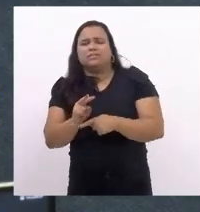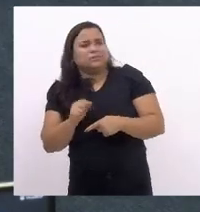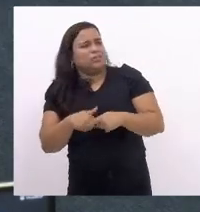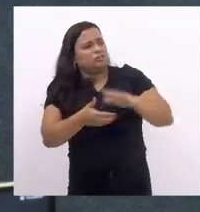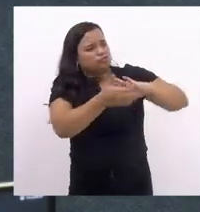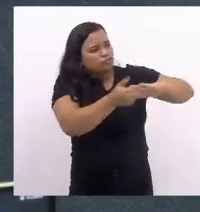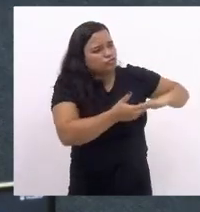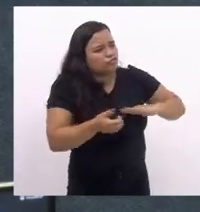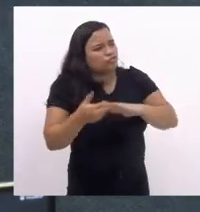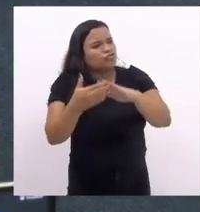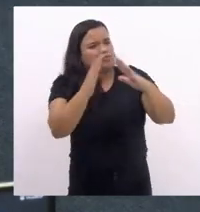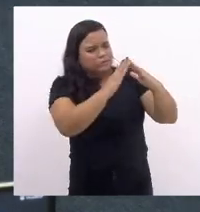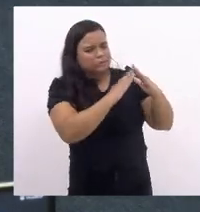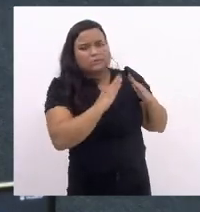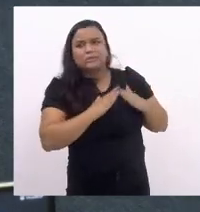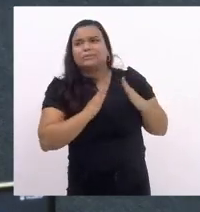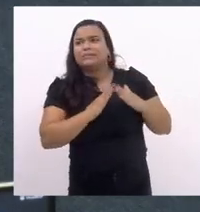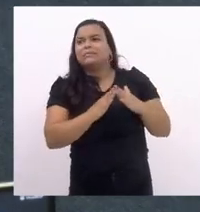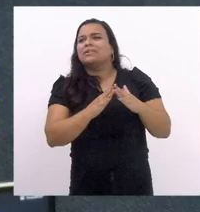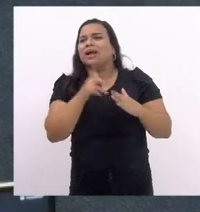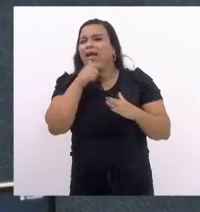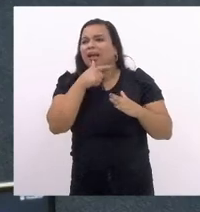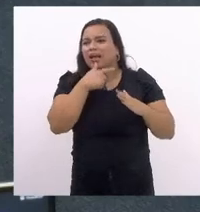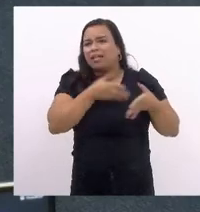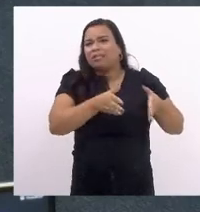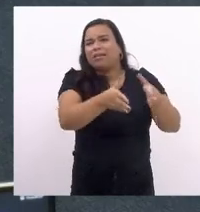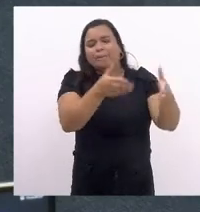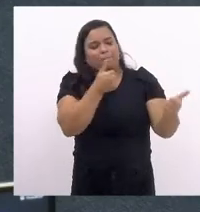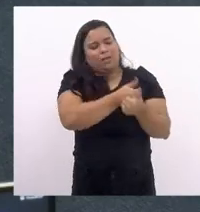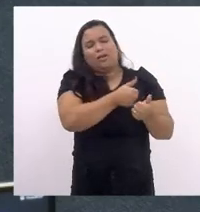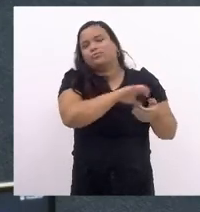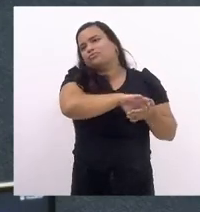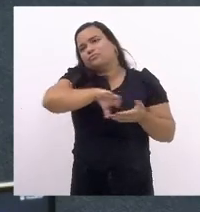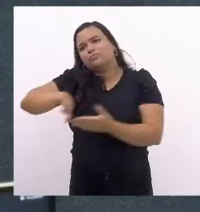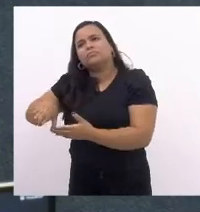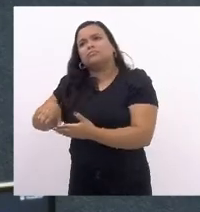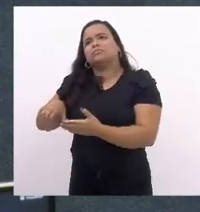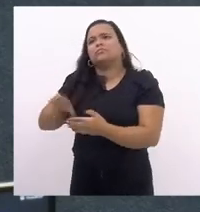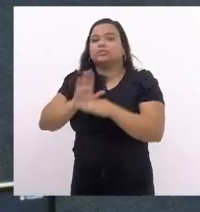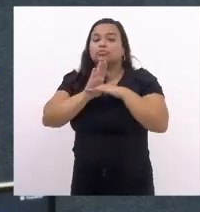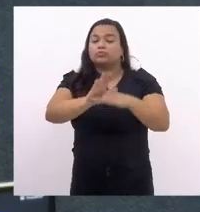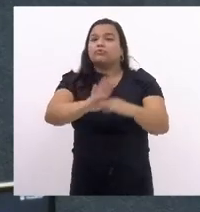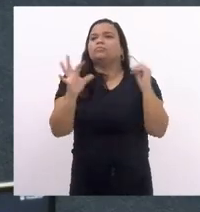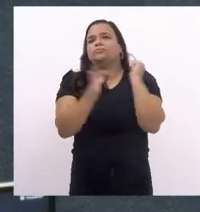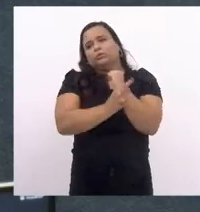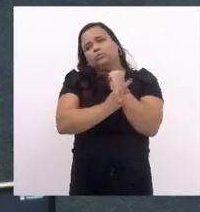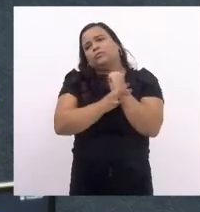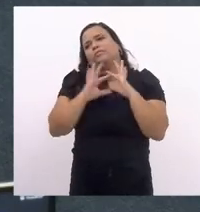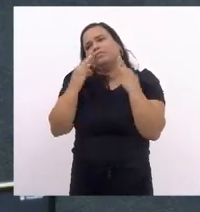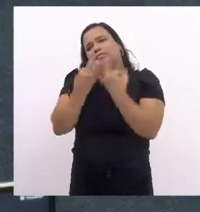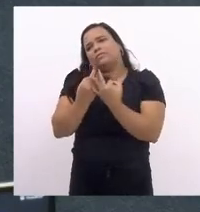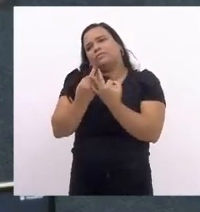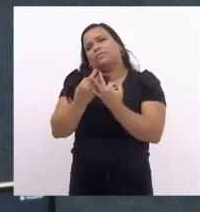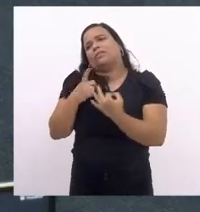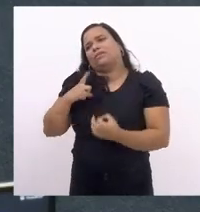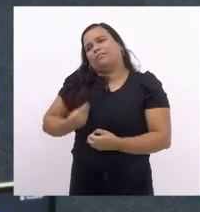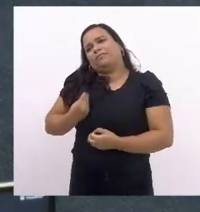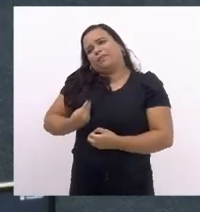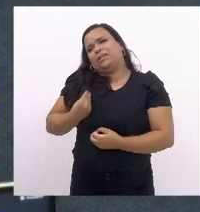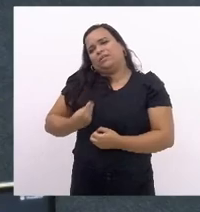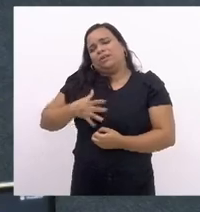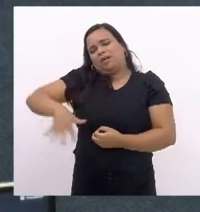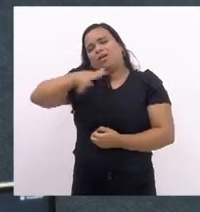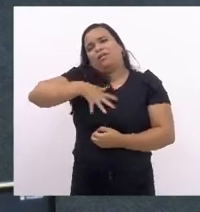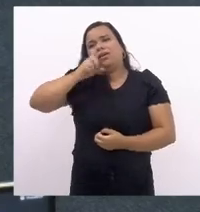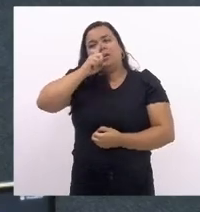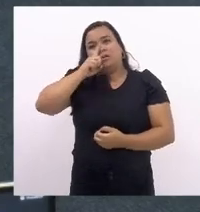habitação popular para assentar, para reassentar com segurança as famílias que vivem em área de risco? Isso é um outro debate aí, porque agora tudo isso que a gente está fazendo,